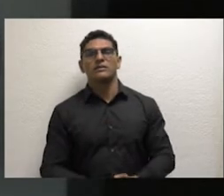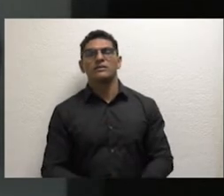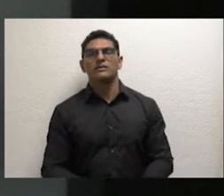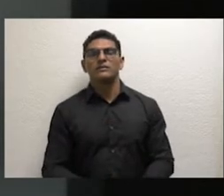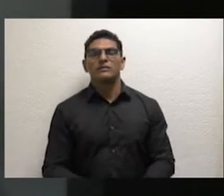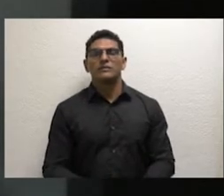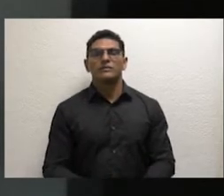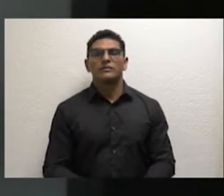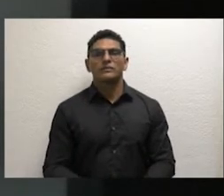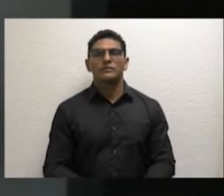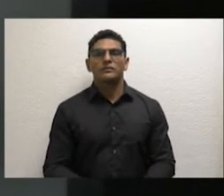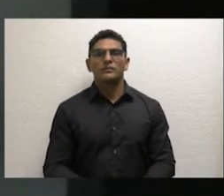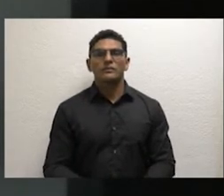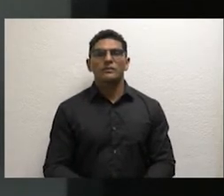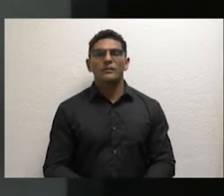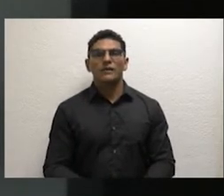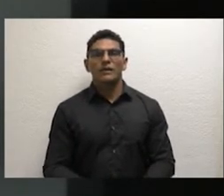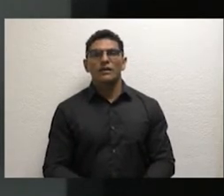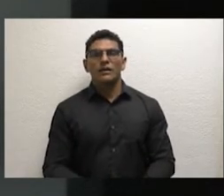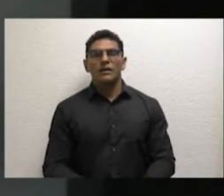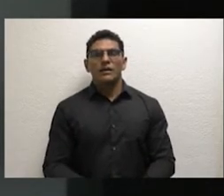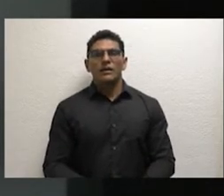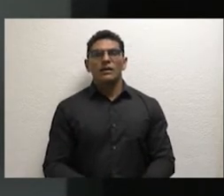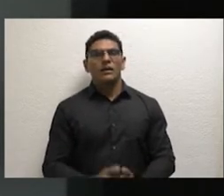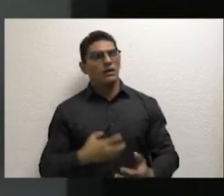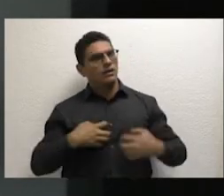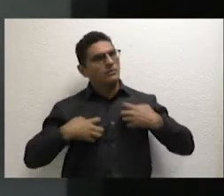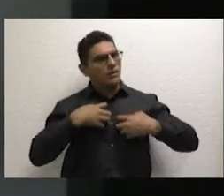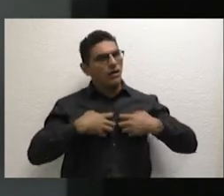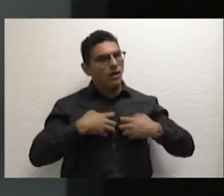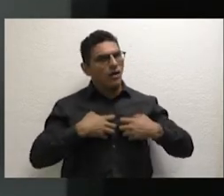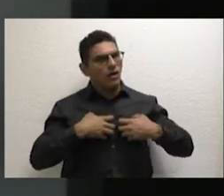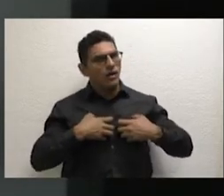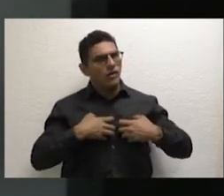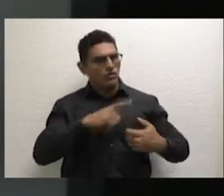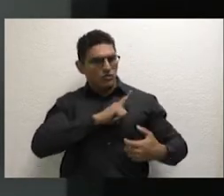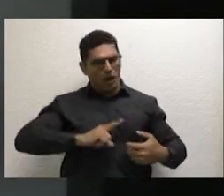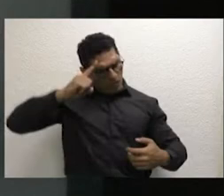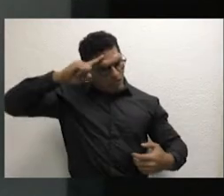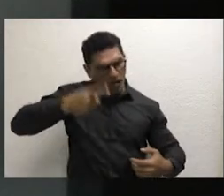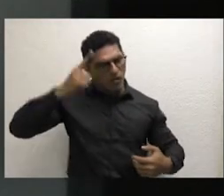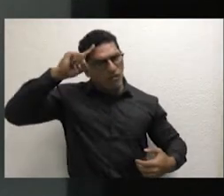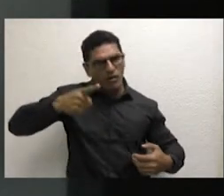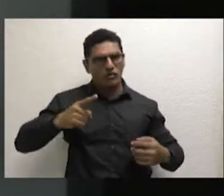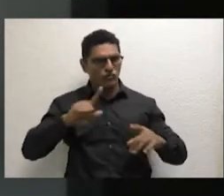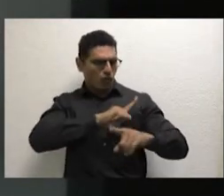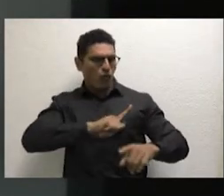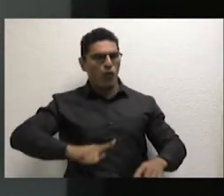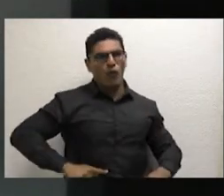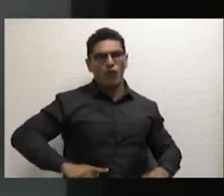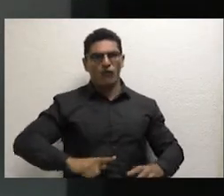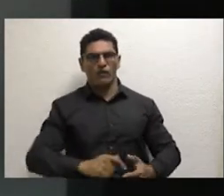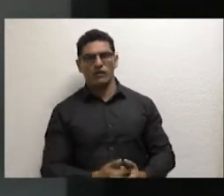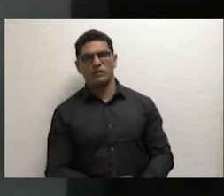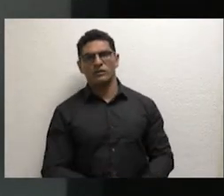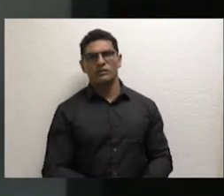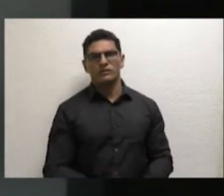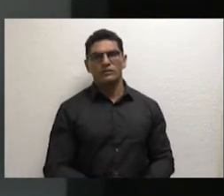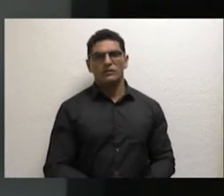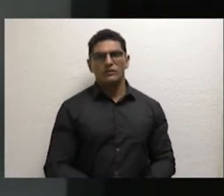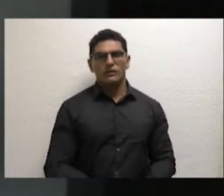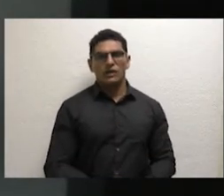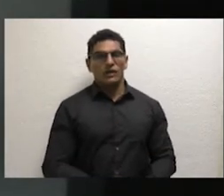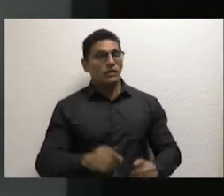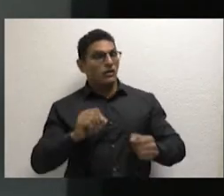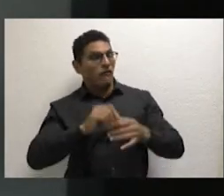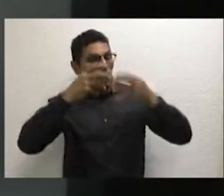dizendo o meu repúdio a atitude autoritária de um governo que pregava o